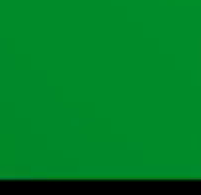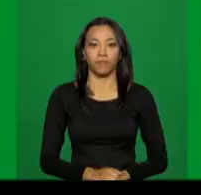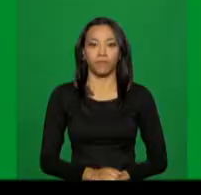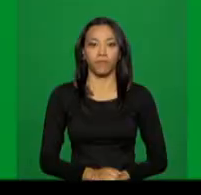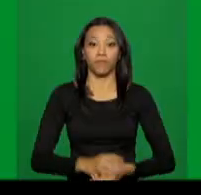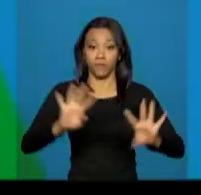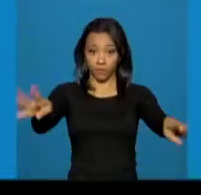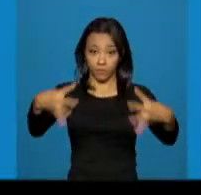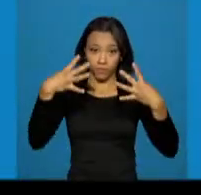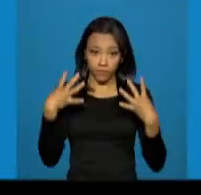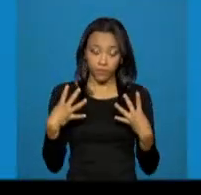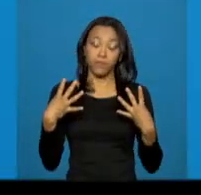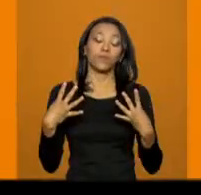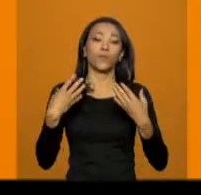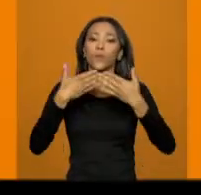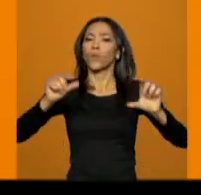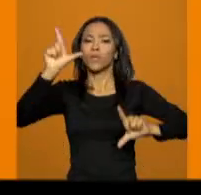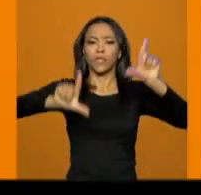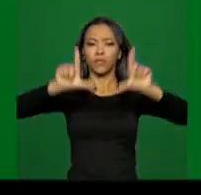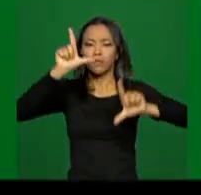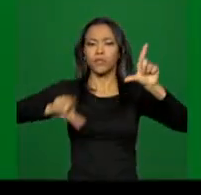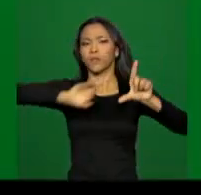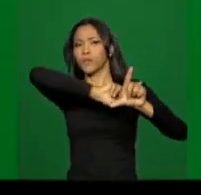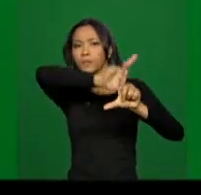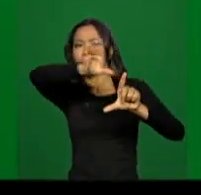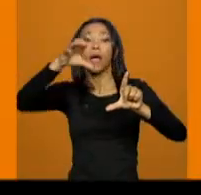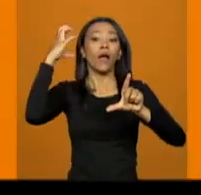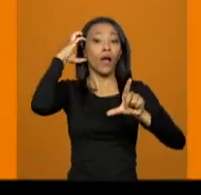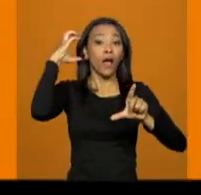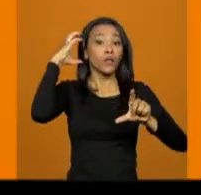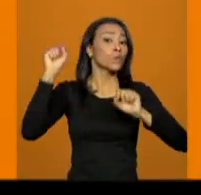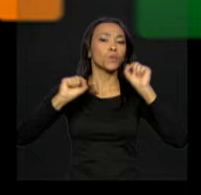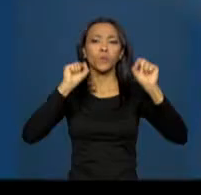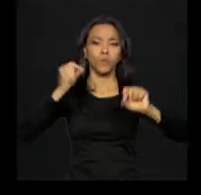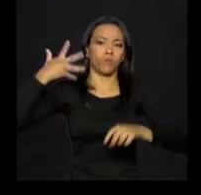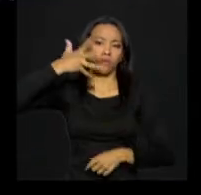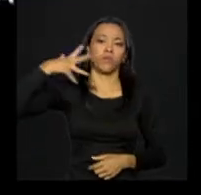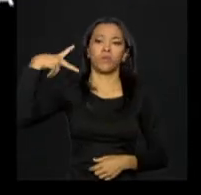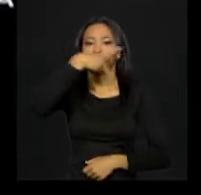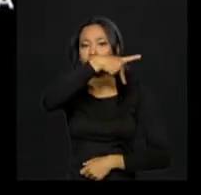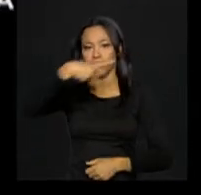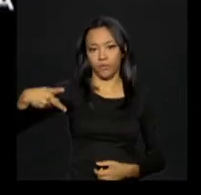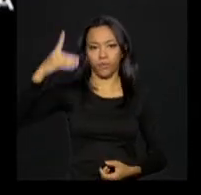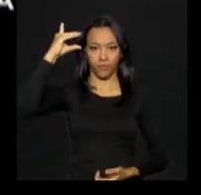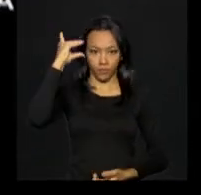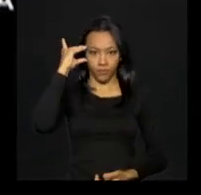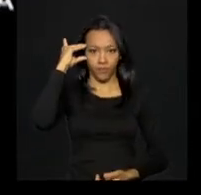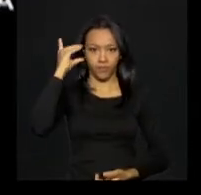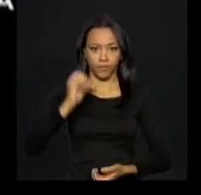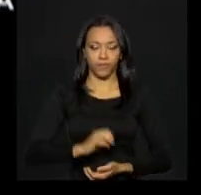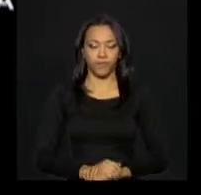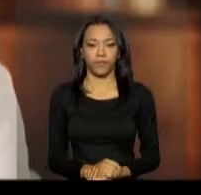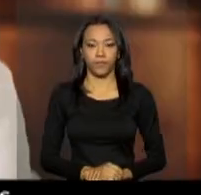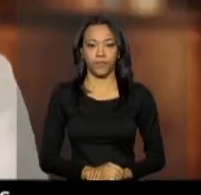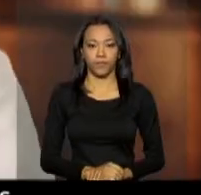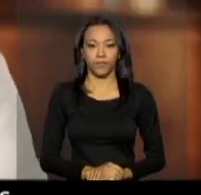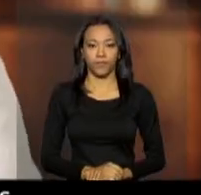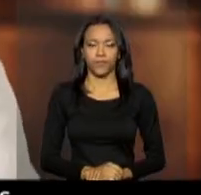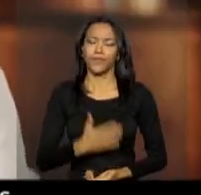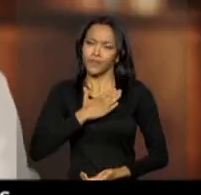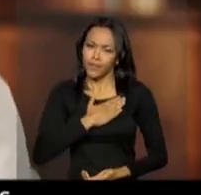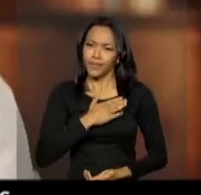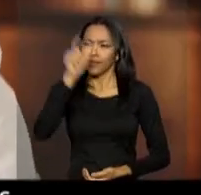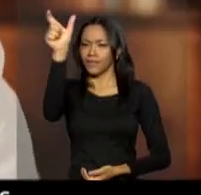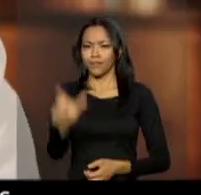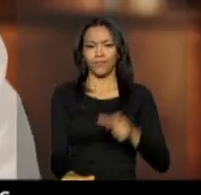Atenção! Abre-se nesse momento a Rede Nacional de Rádio e Televisão para o pronunciamento oficial da presidenta Dilma Rousseff.